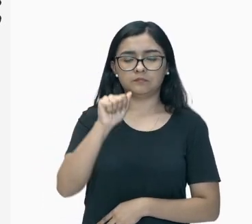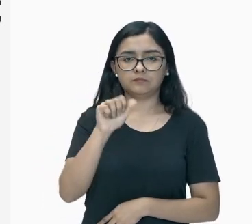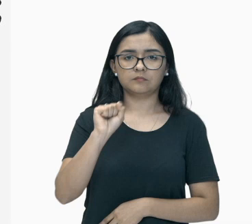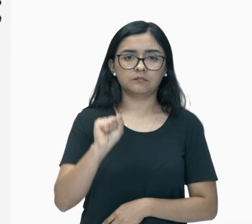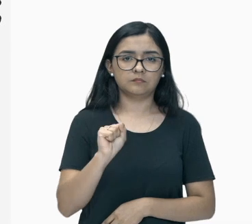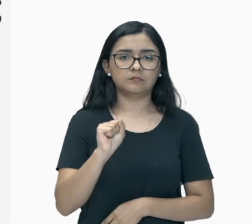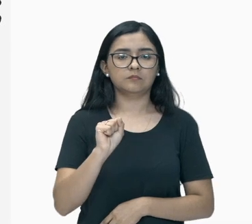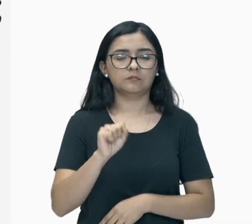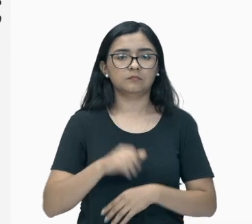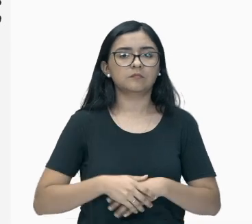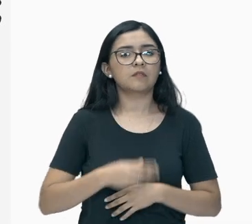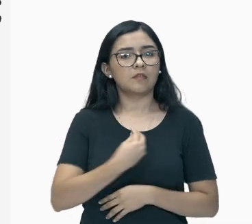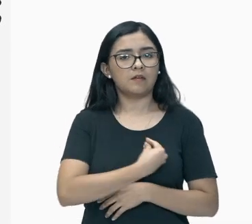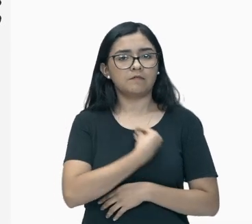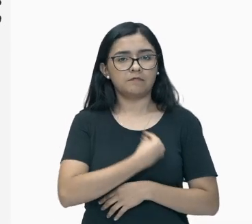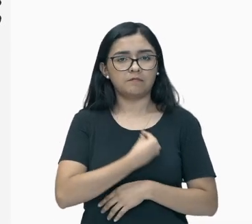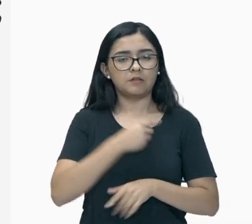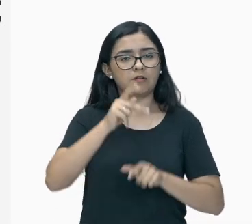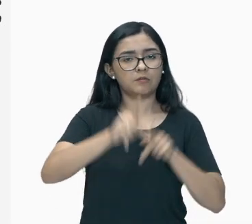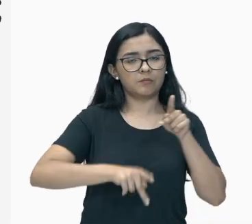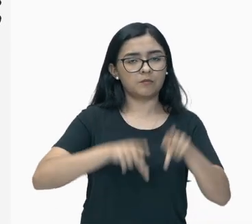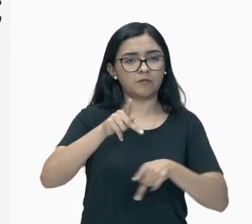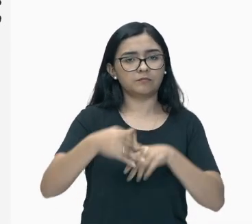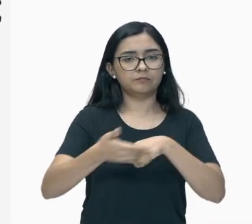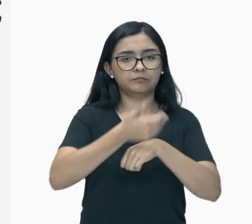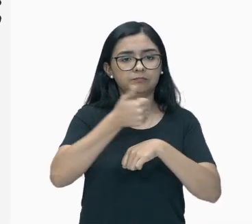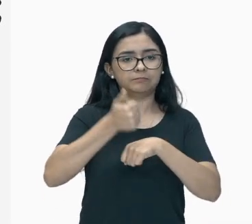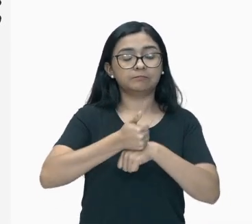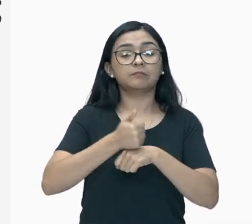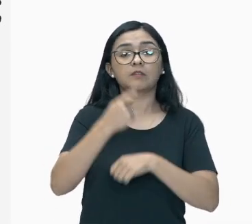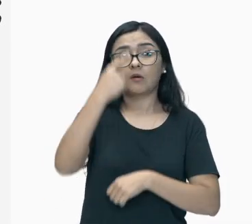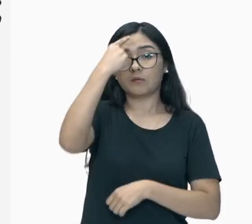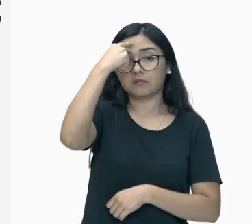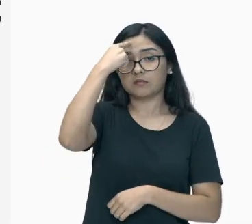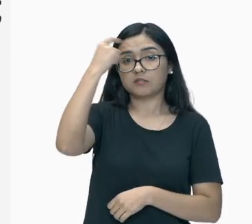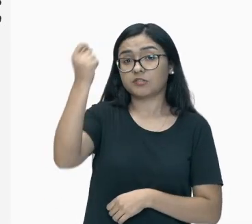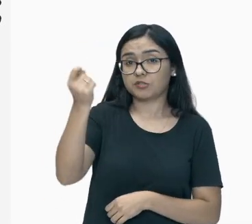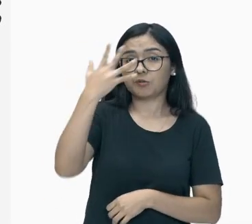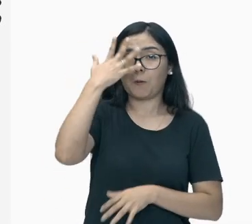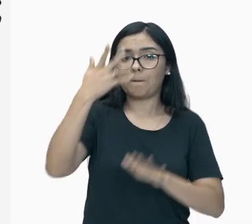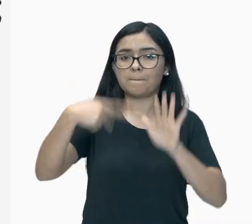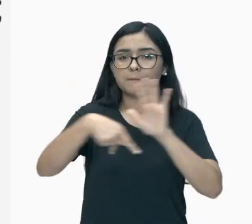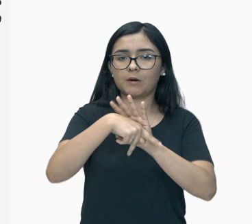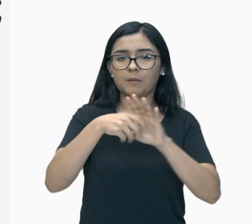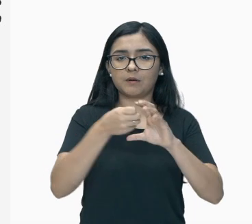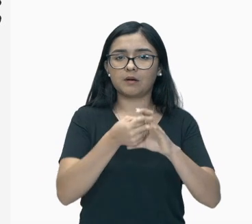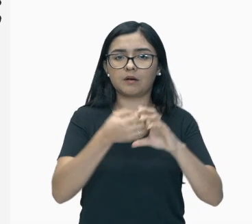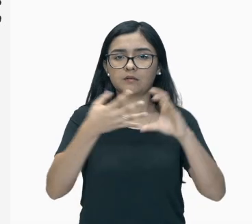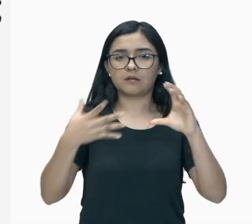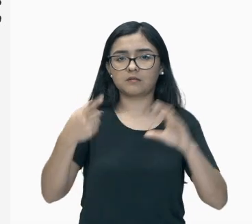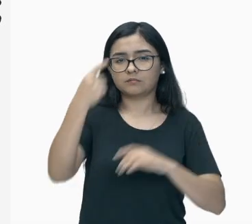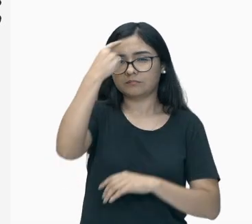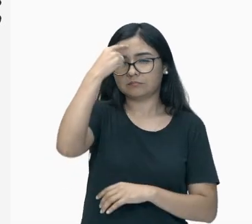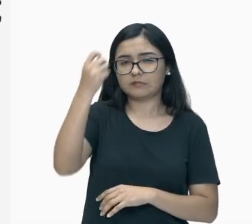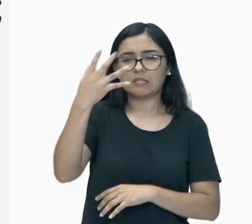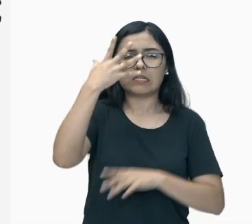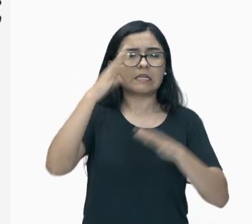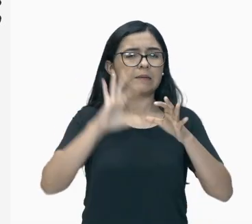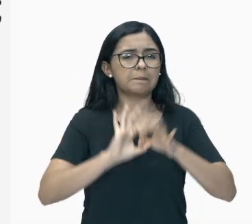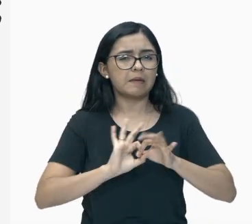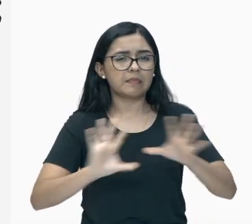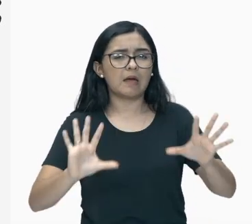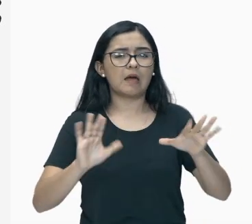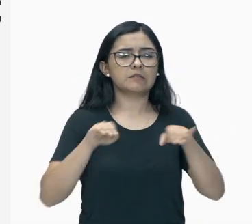na vida dos colonos. Então vejam isso, essas ideias são ideias iluministas, né? Ideia de liberdade, ideia